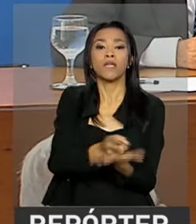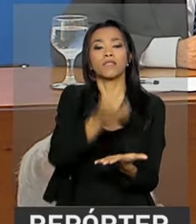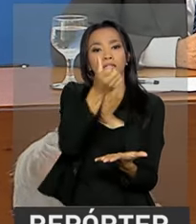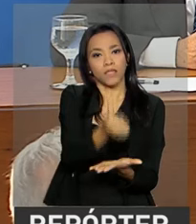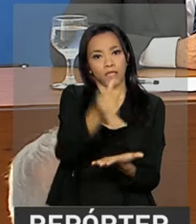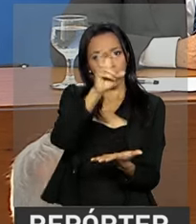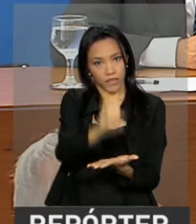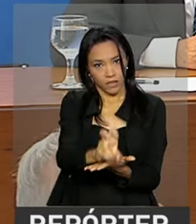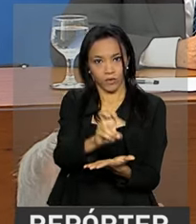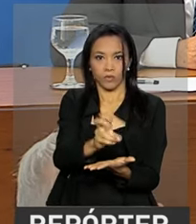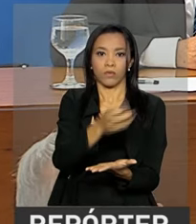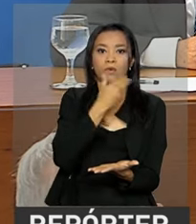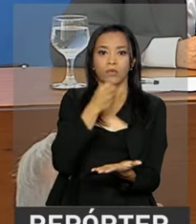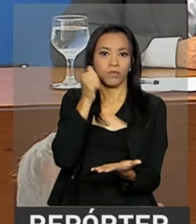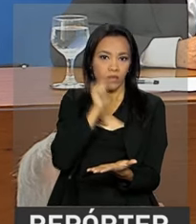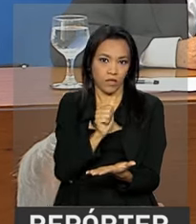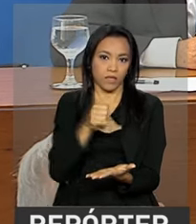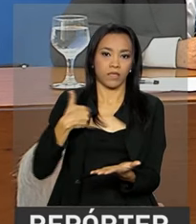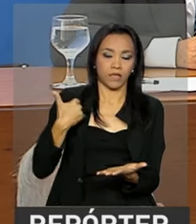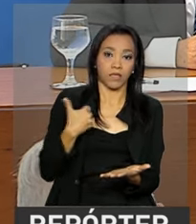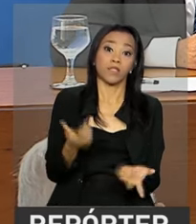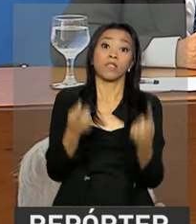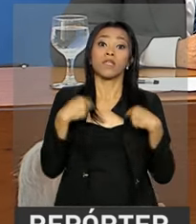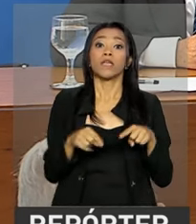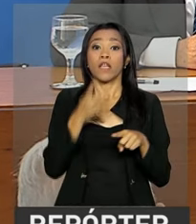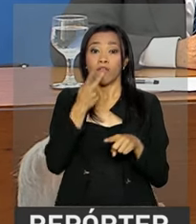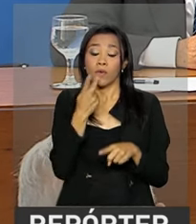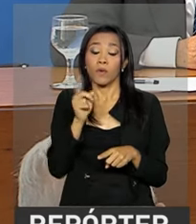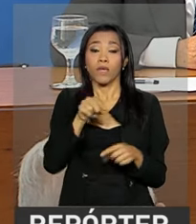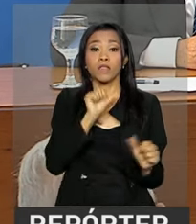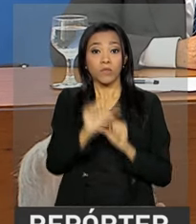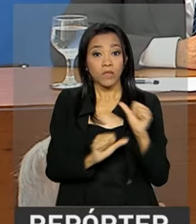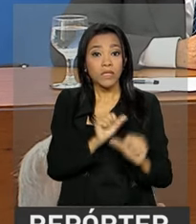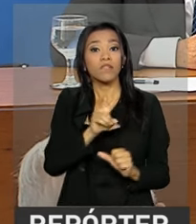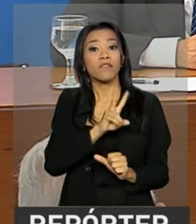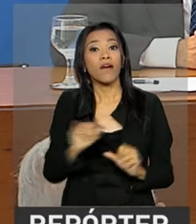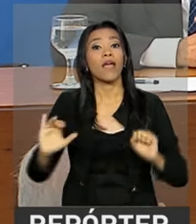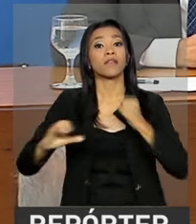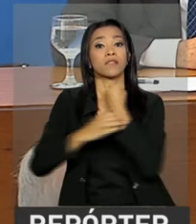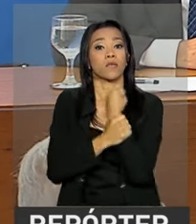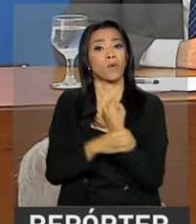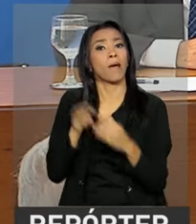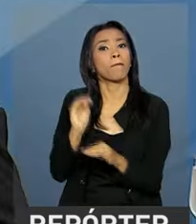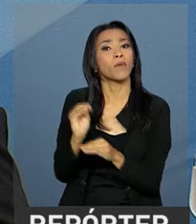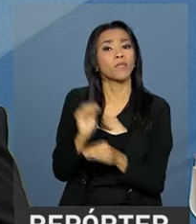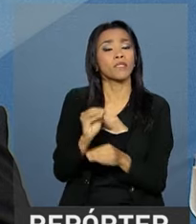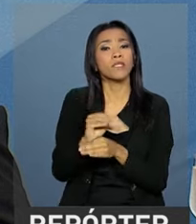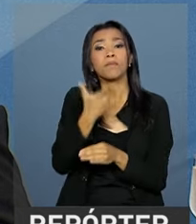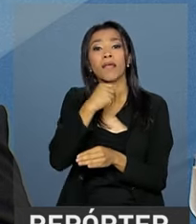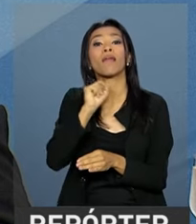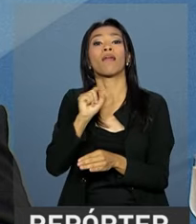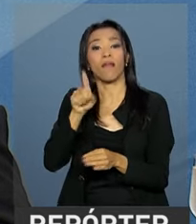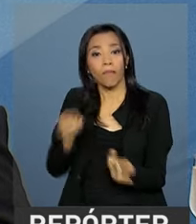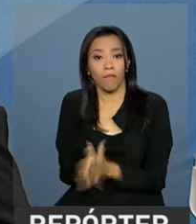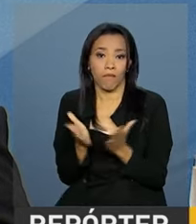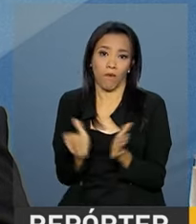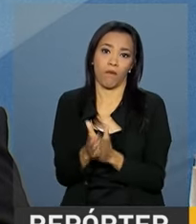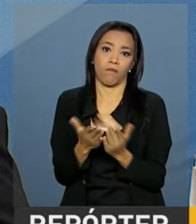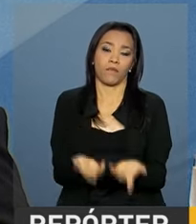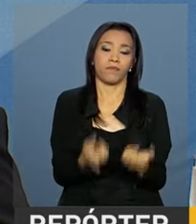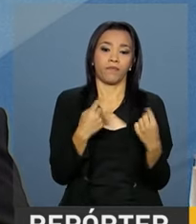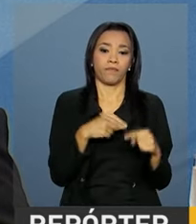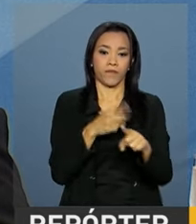arthur maia destacou que as mudanças vão garantir proteção aos brasileiros mais pobres a questão dos